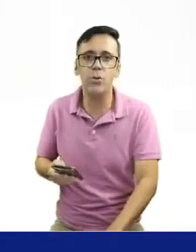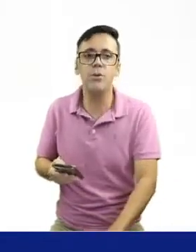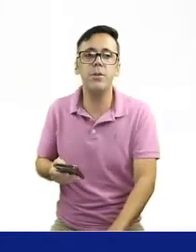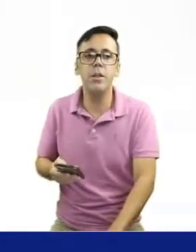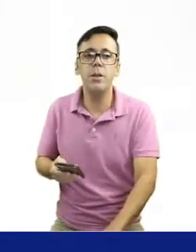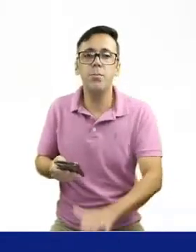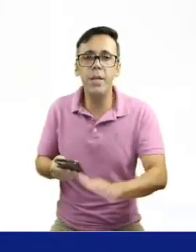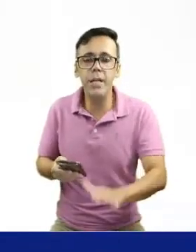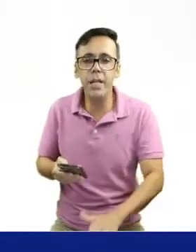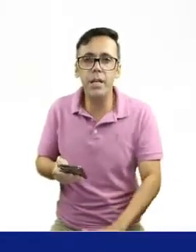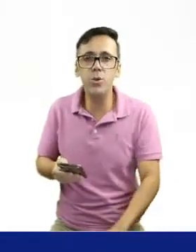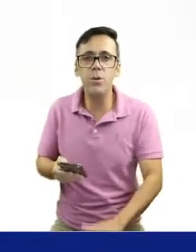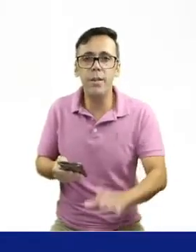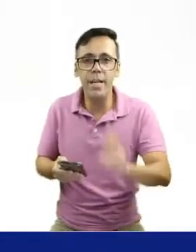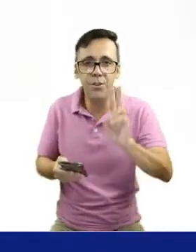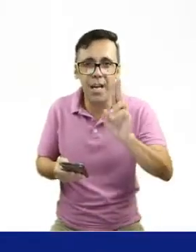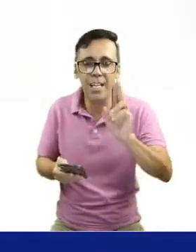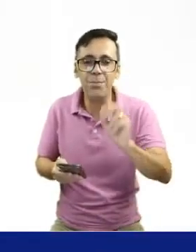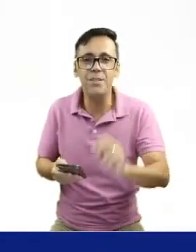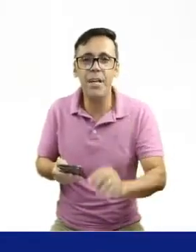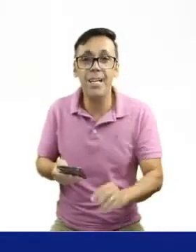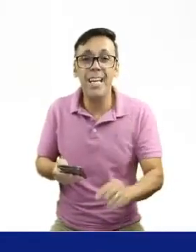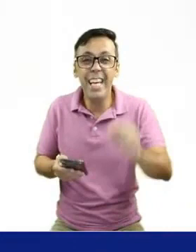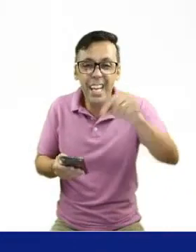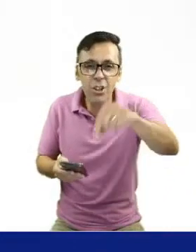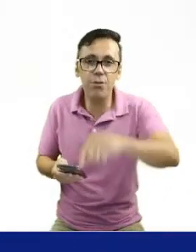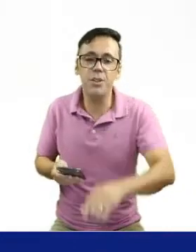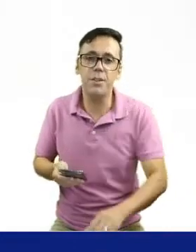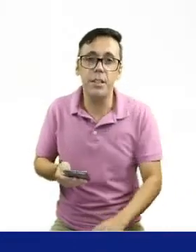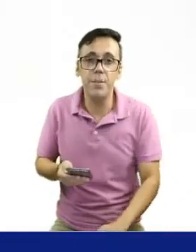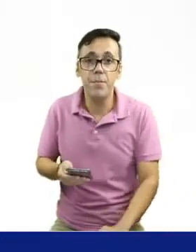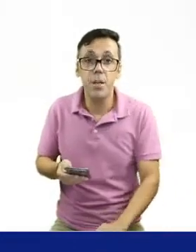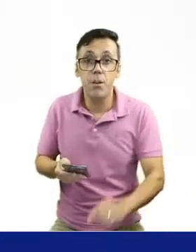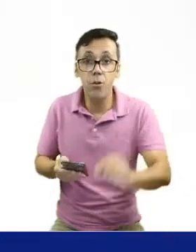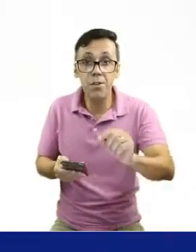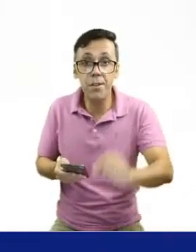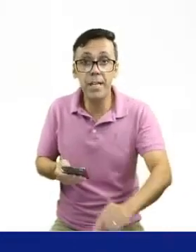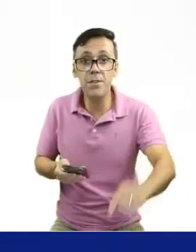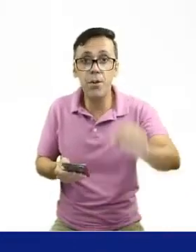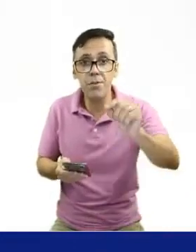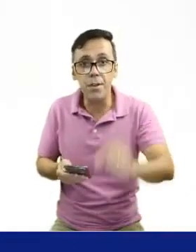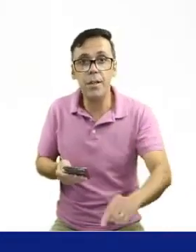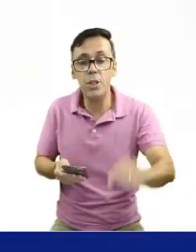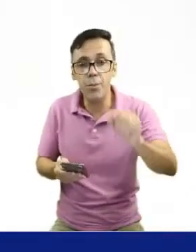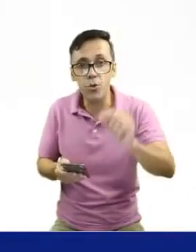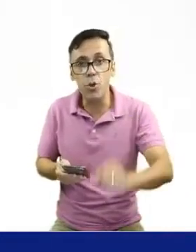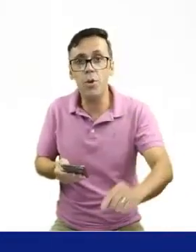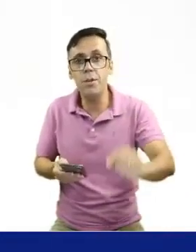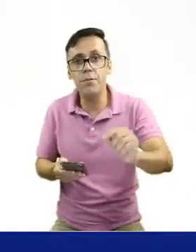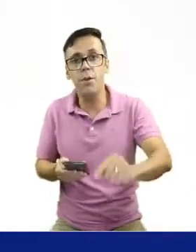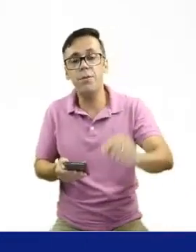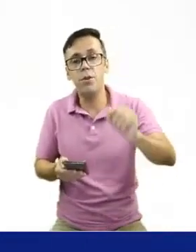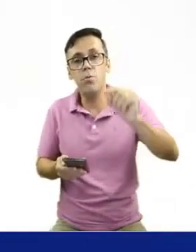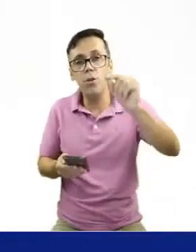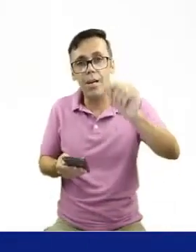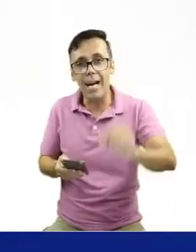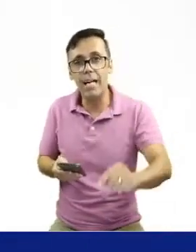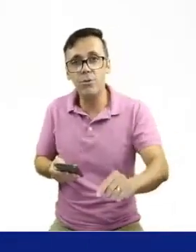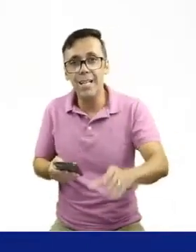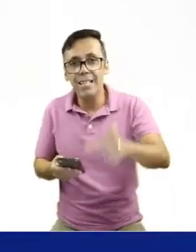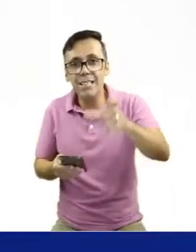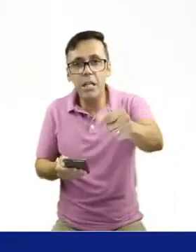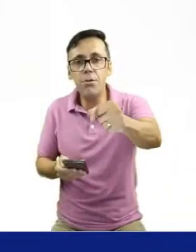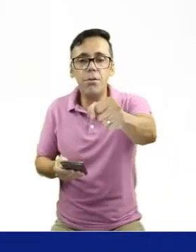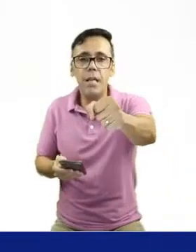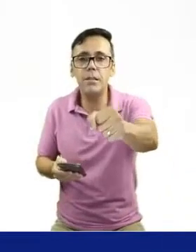vocês todos brigando entre "né entre vocês vocês vão ser as pessoas que vão ser